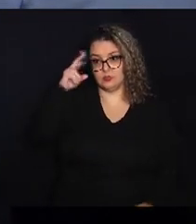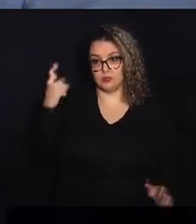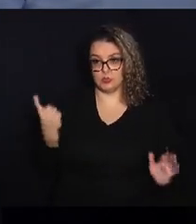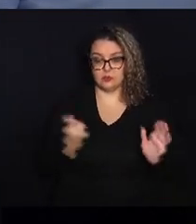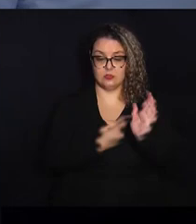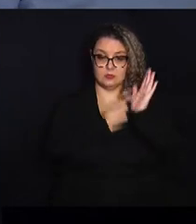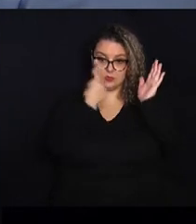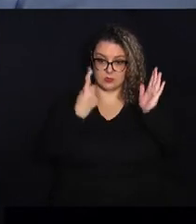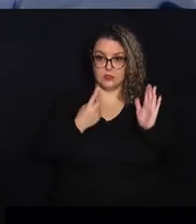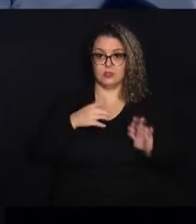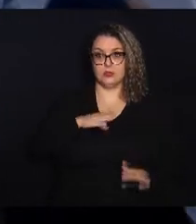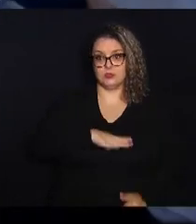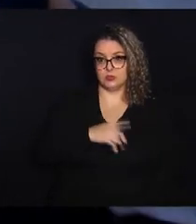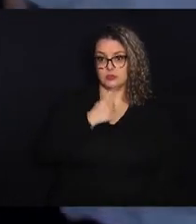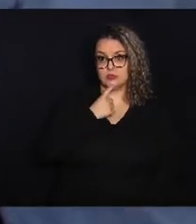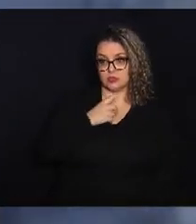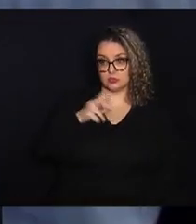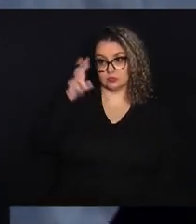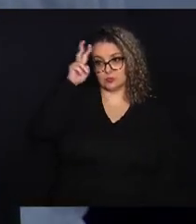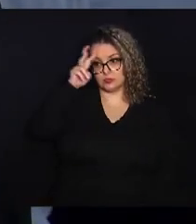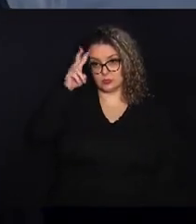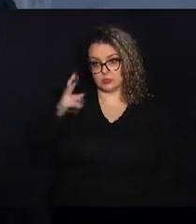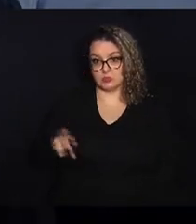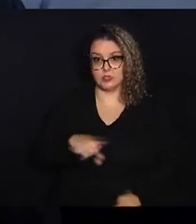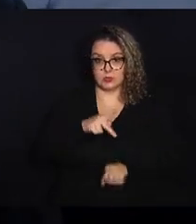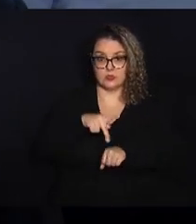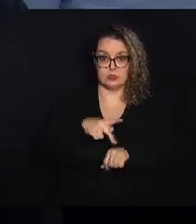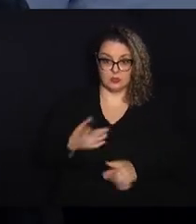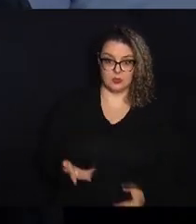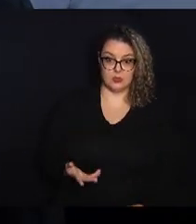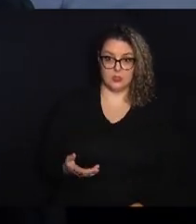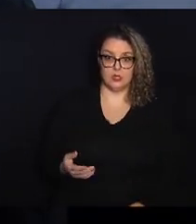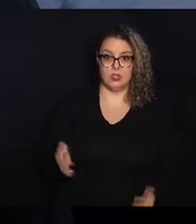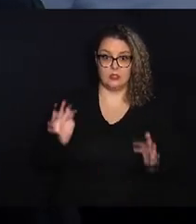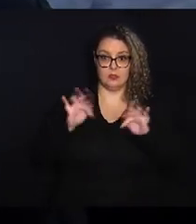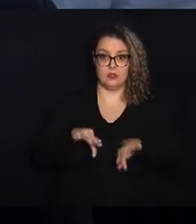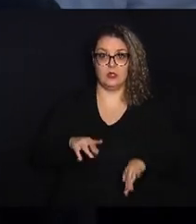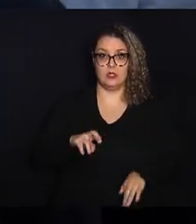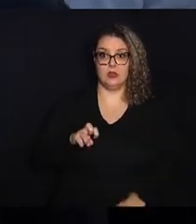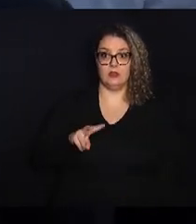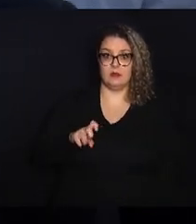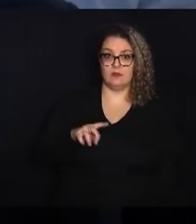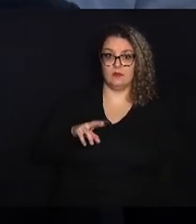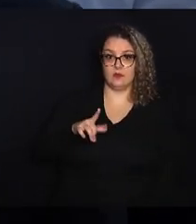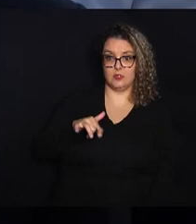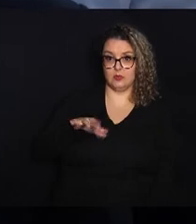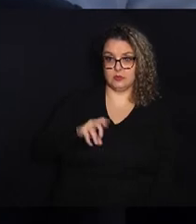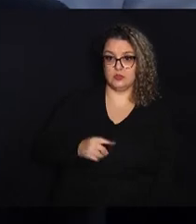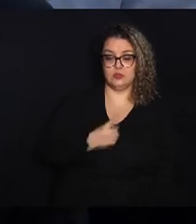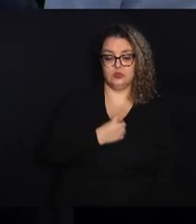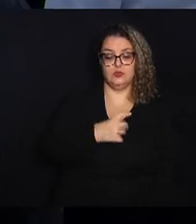país. Aqui praticamente foi encerrada a chamada Revolução Liberal